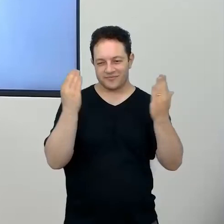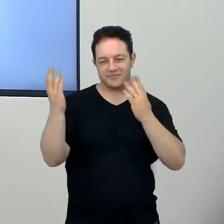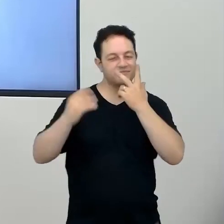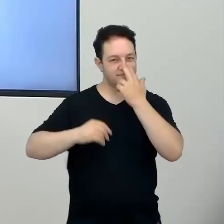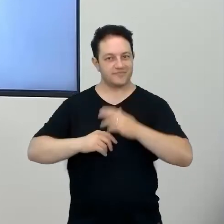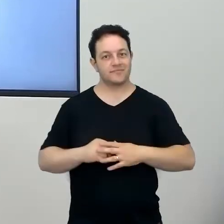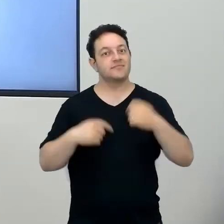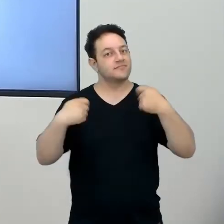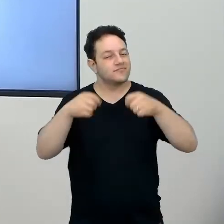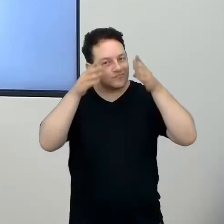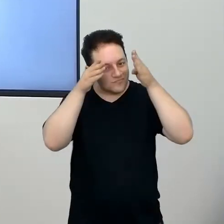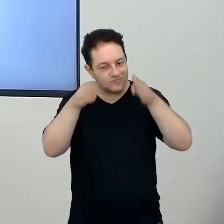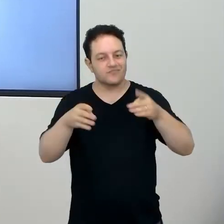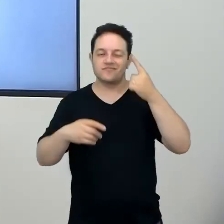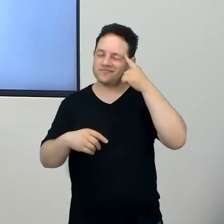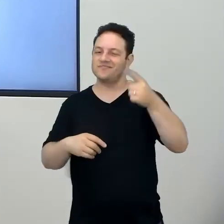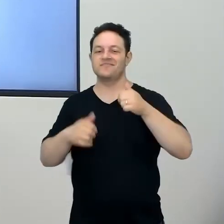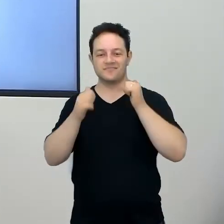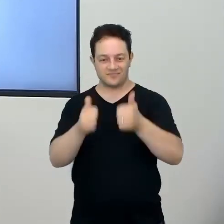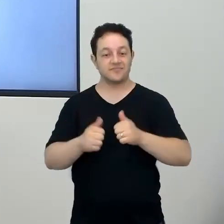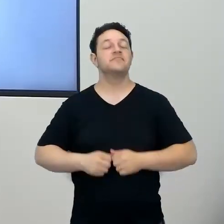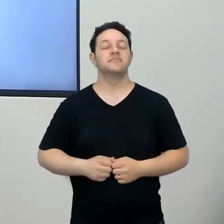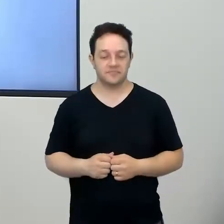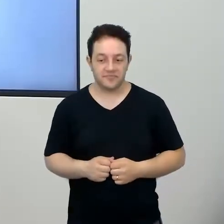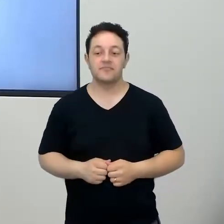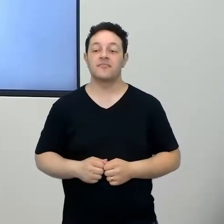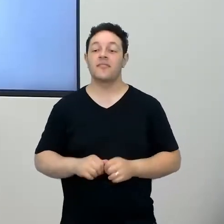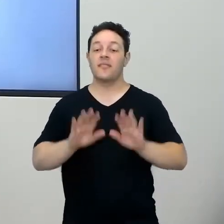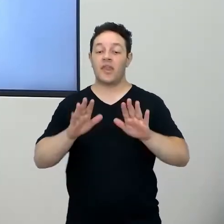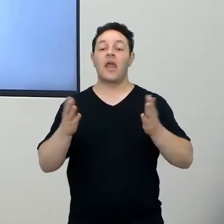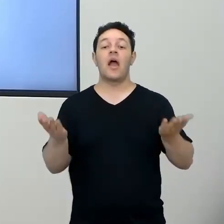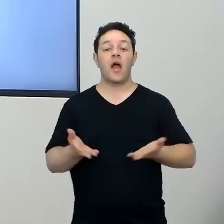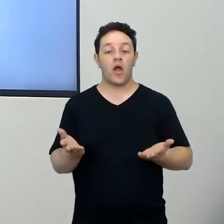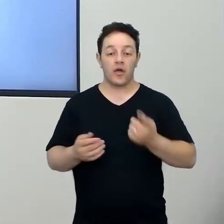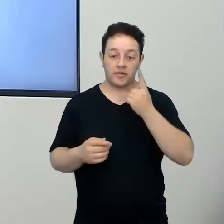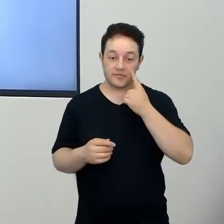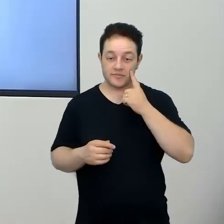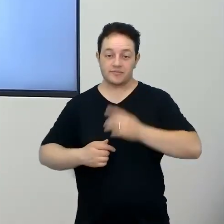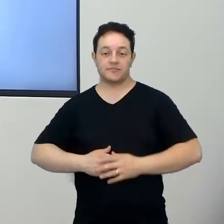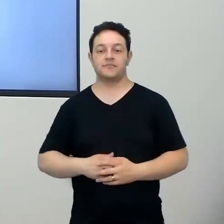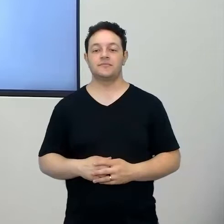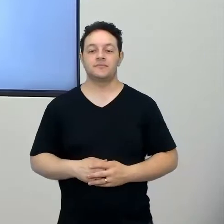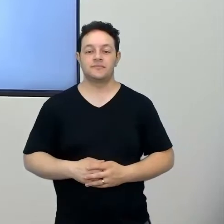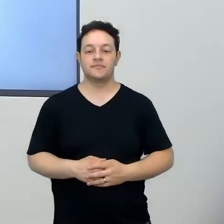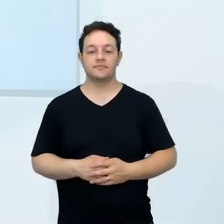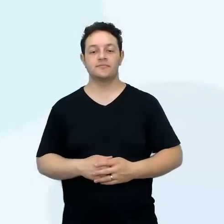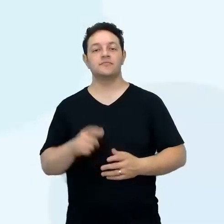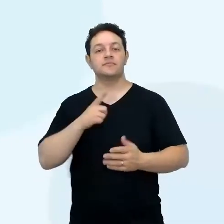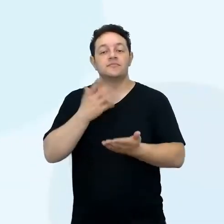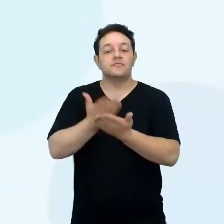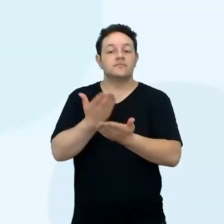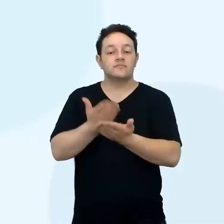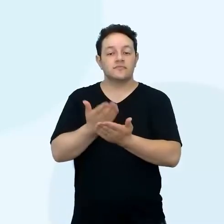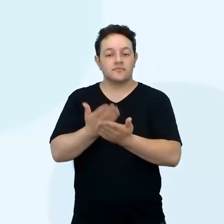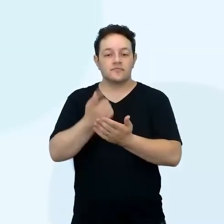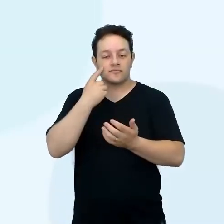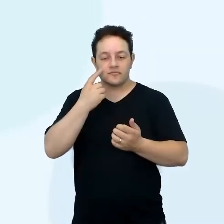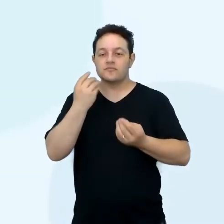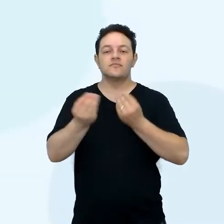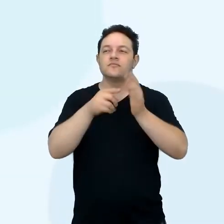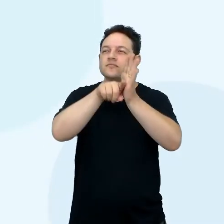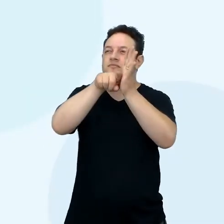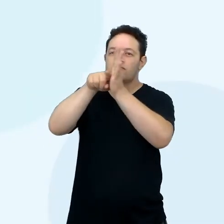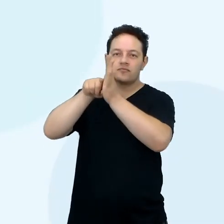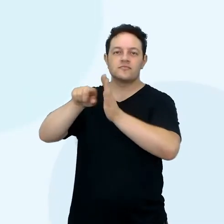é preciso estar focado nessa ideia aí também. Muito bem, aqui nós temos, pessoal, o nosso estudo de caso que fala, né,